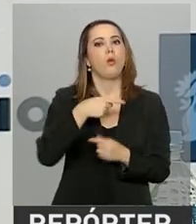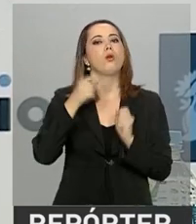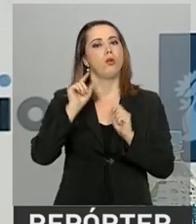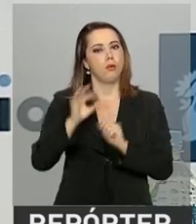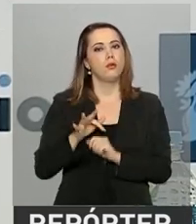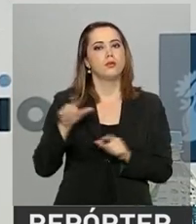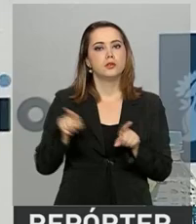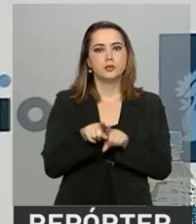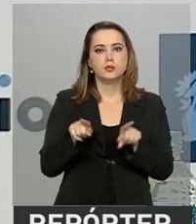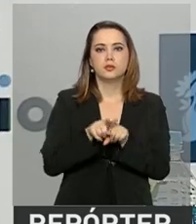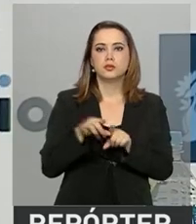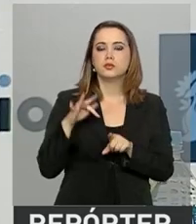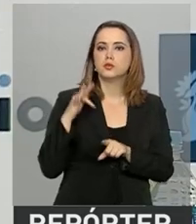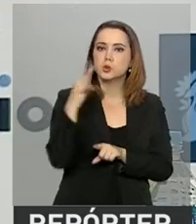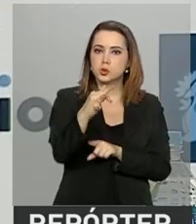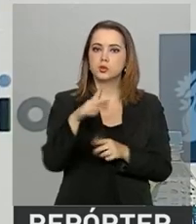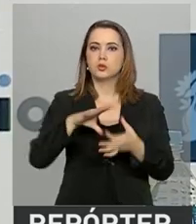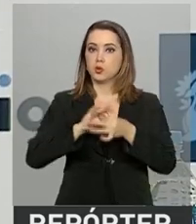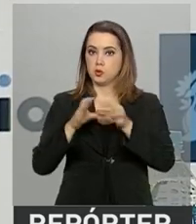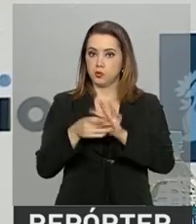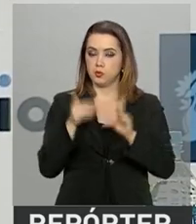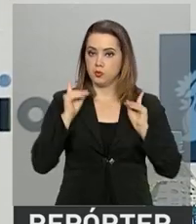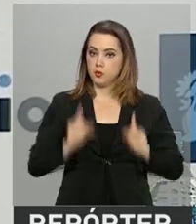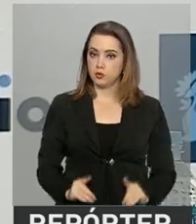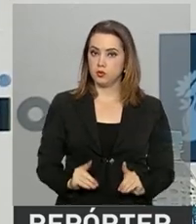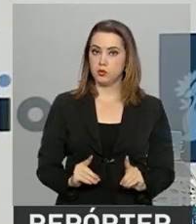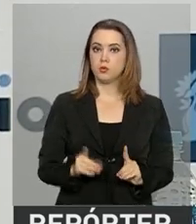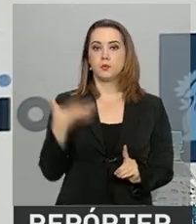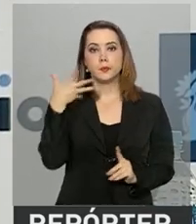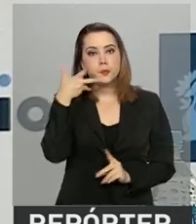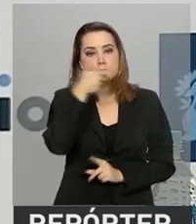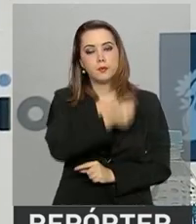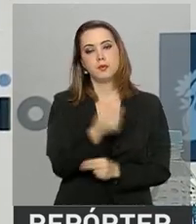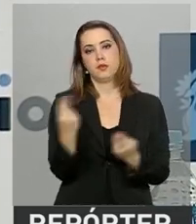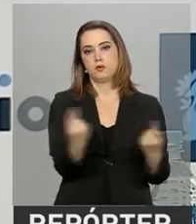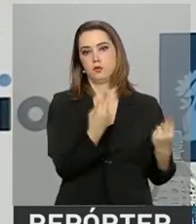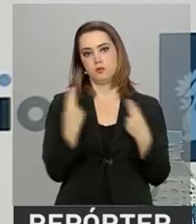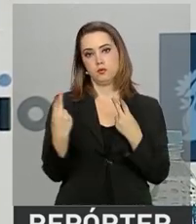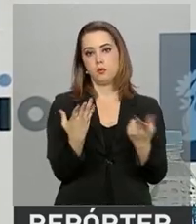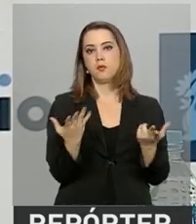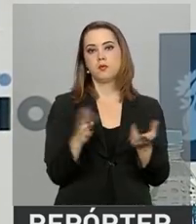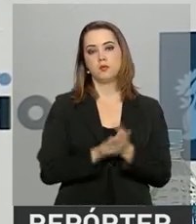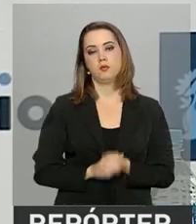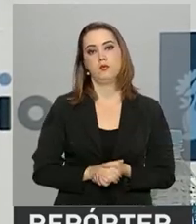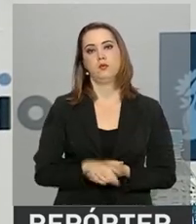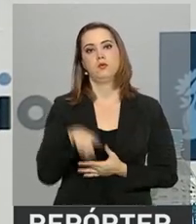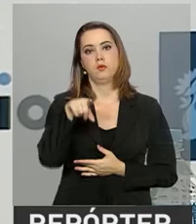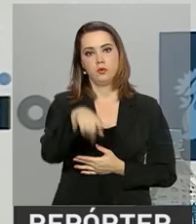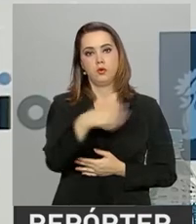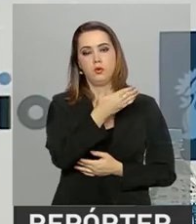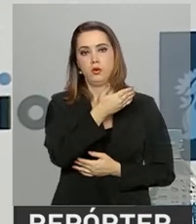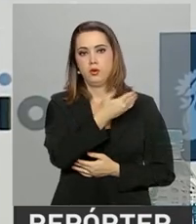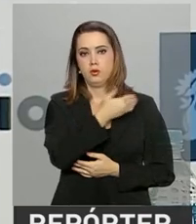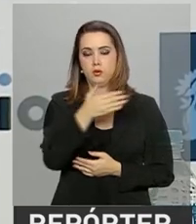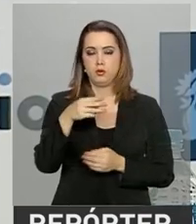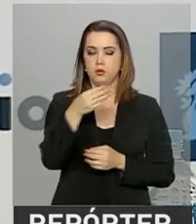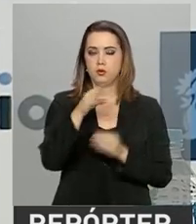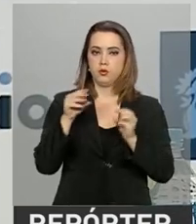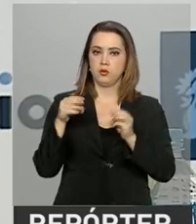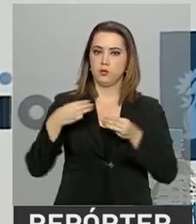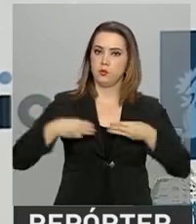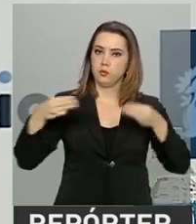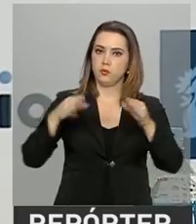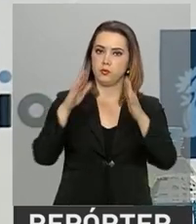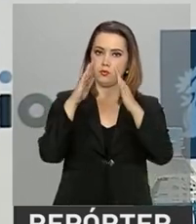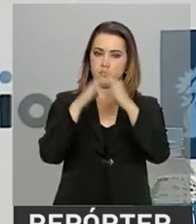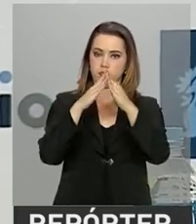realizar Jogos Paralímpicos também extraordinários. A Casa Civil da Presidência da